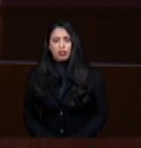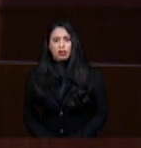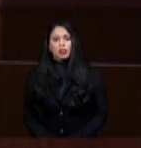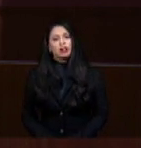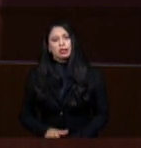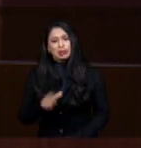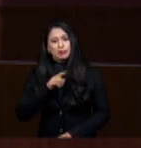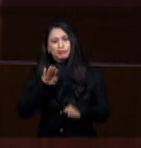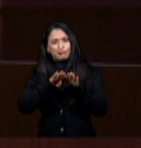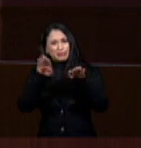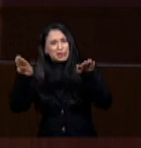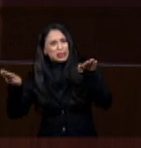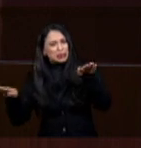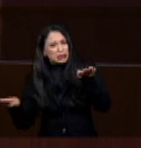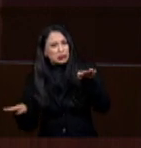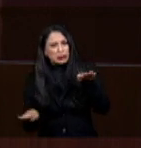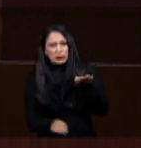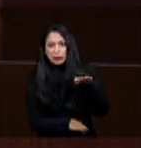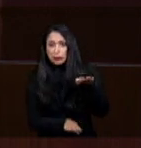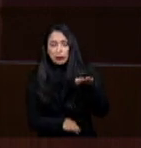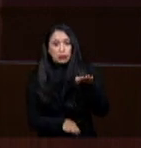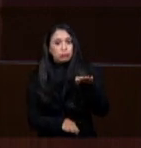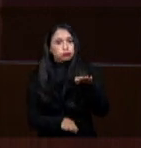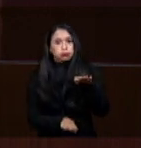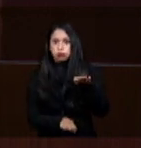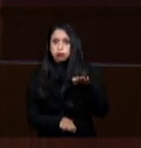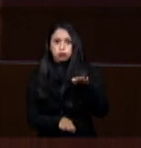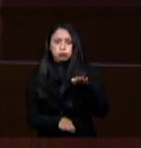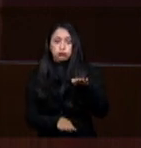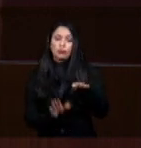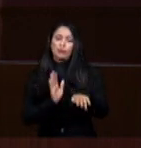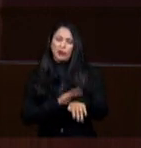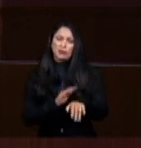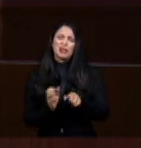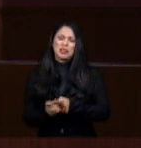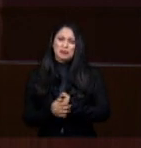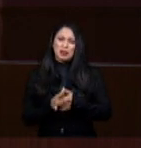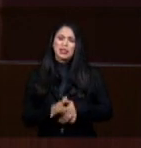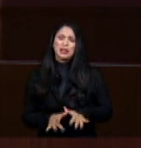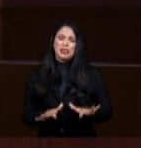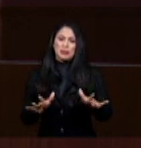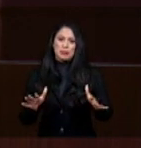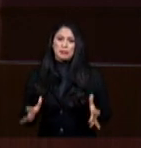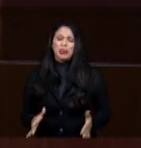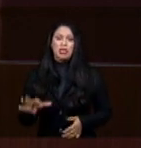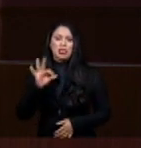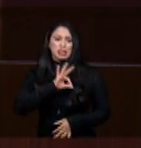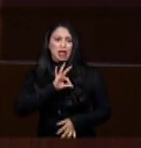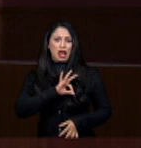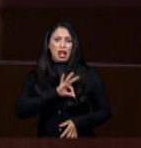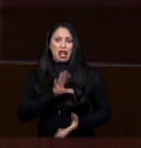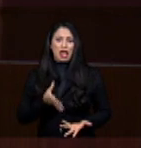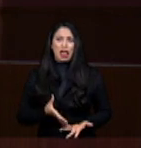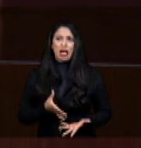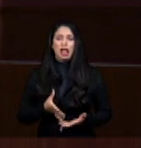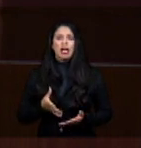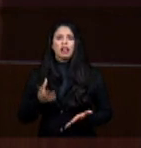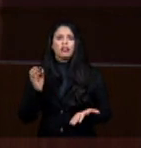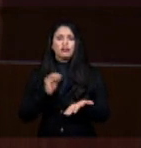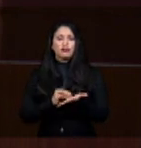essas dimensões de desigualdades escancaradas né pela pandemia além de renda o centro de